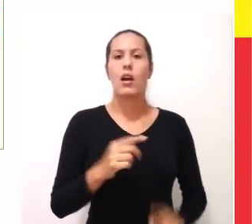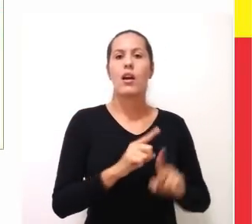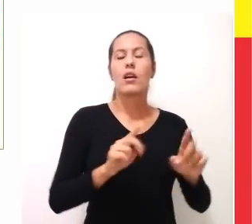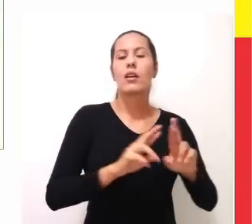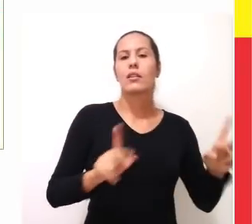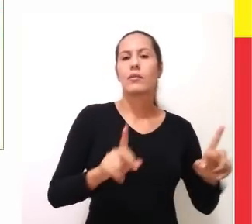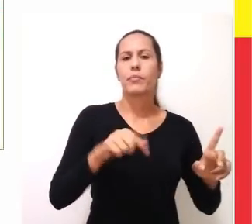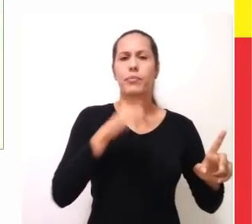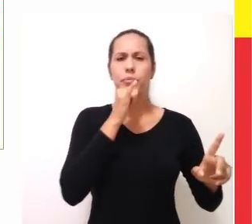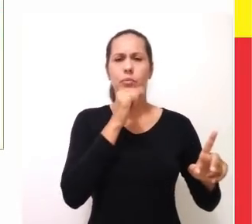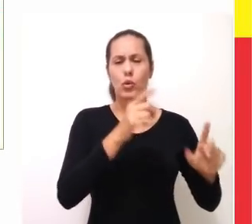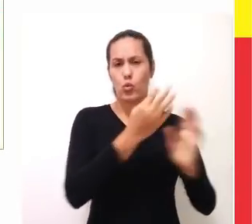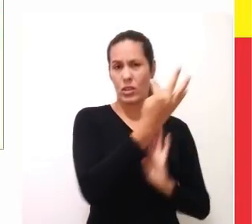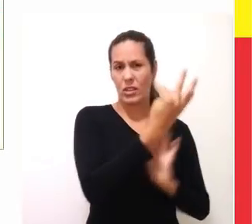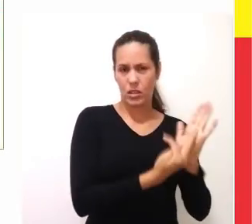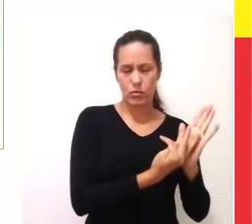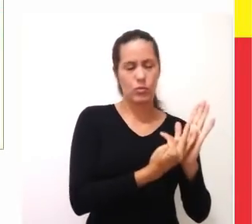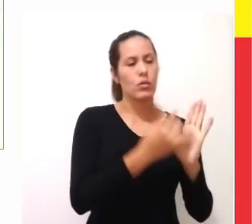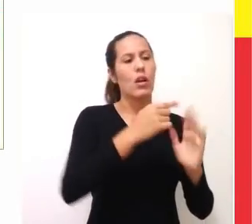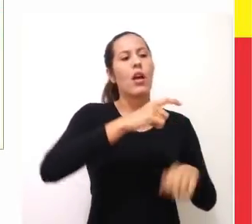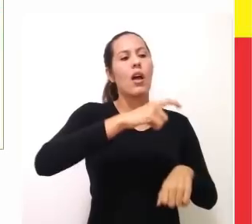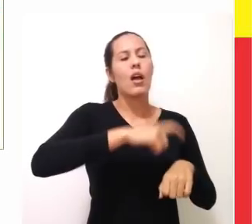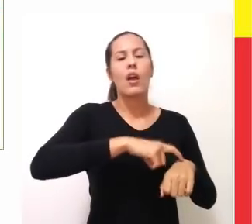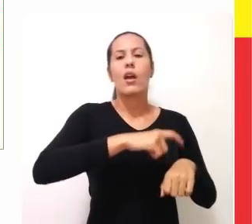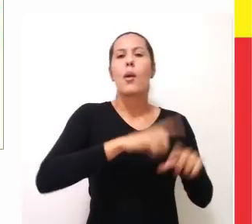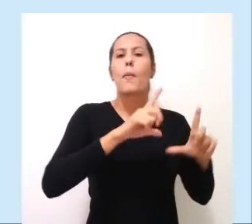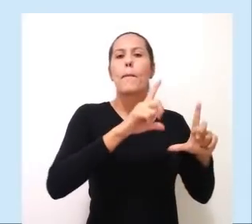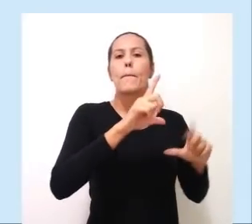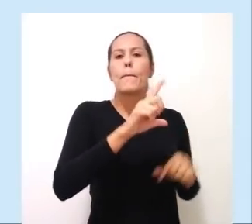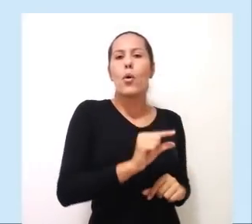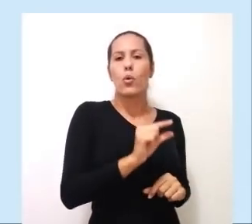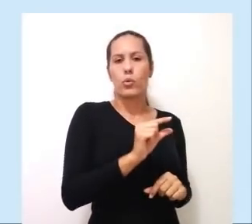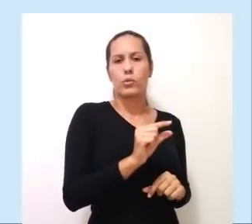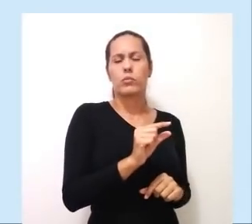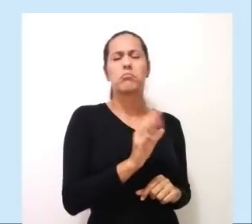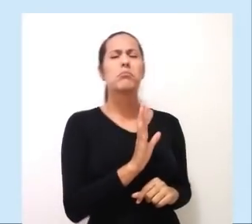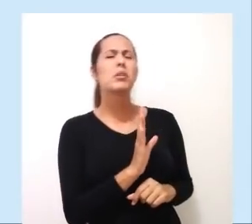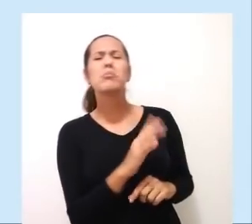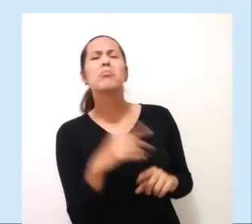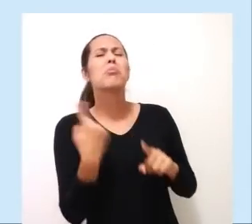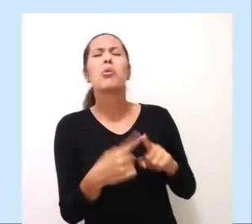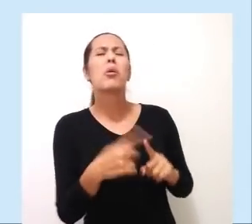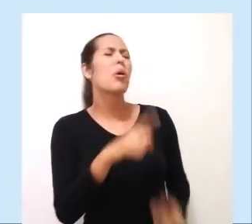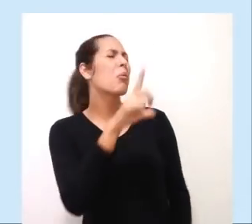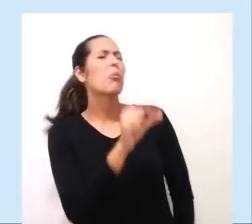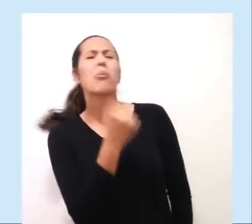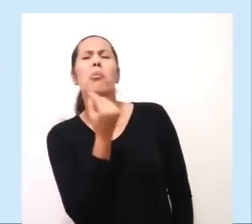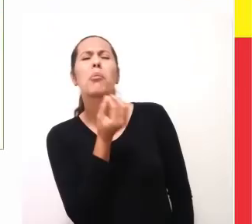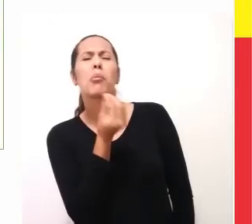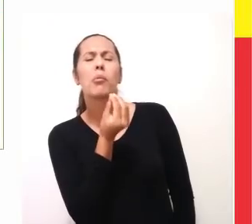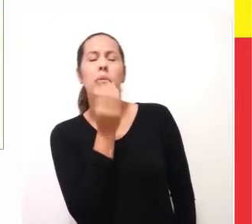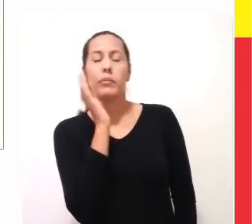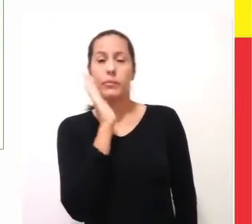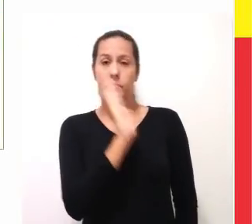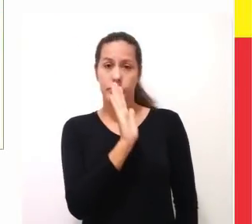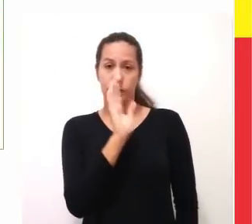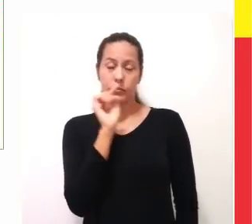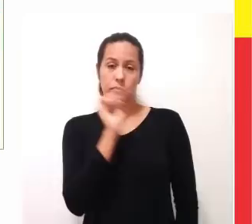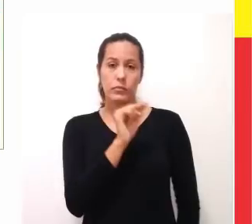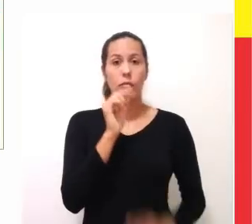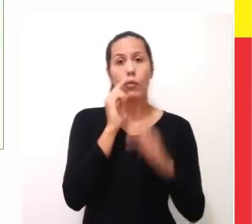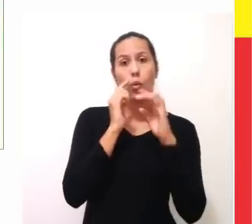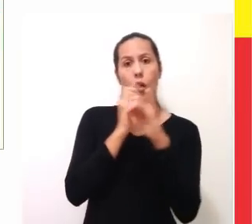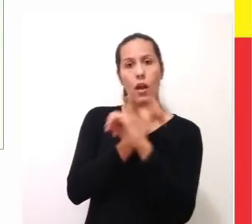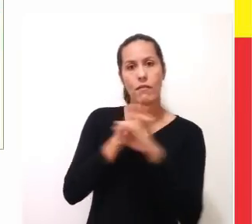pouca duração. Por que pouca duração? Vamos pensar. Por que o texto jornalístico tem pouca duração? Que duração é essa?